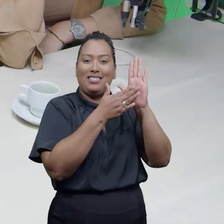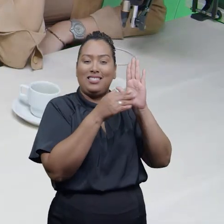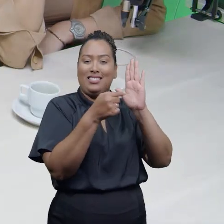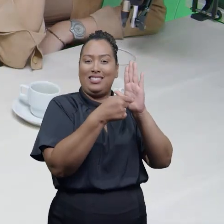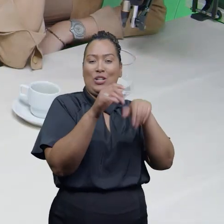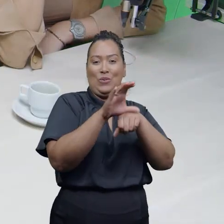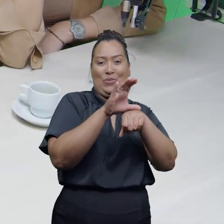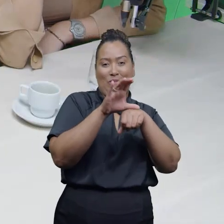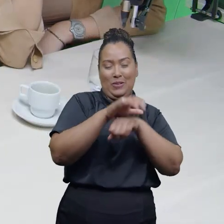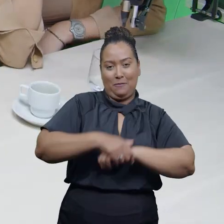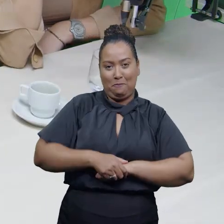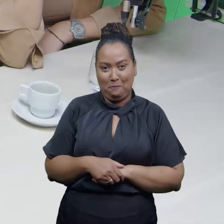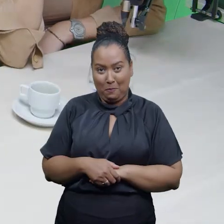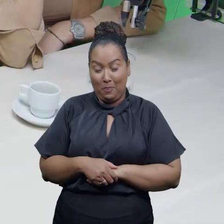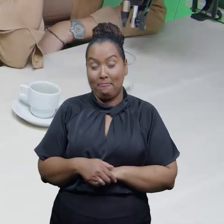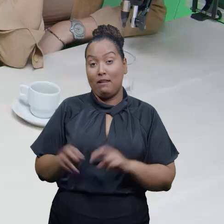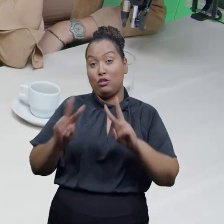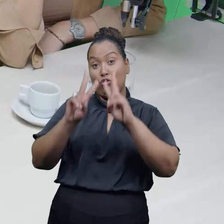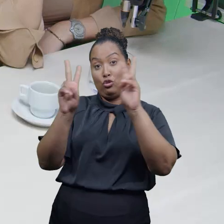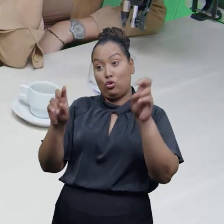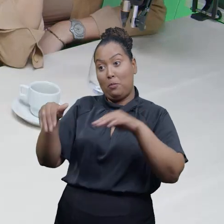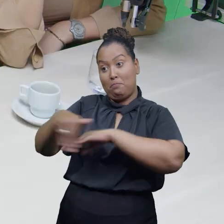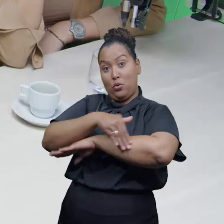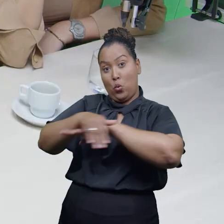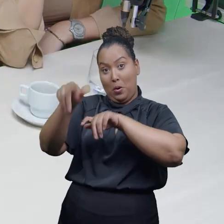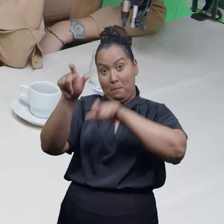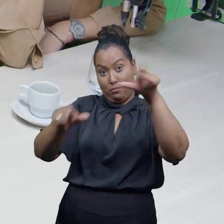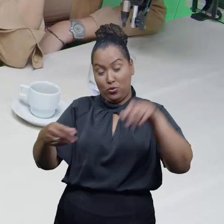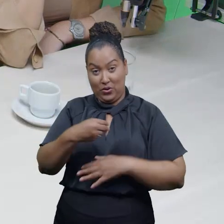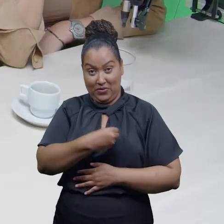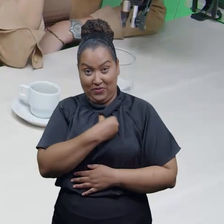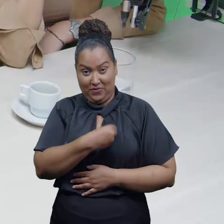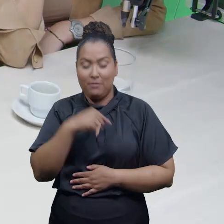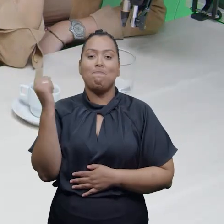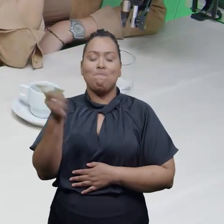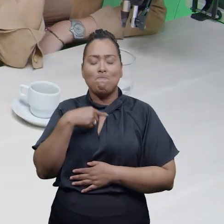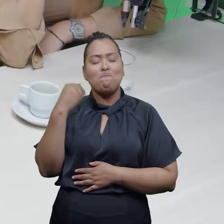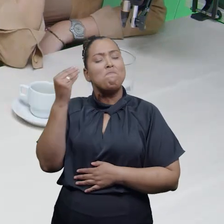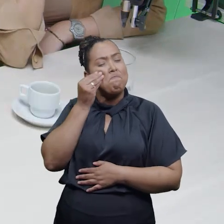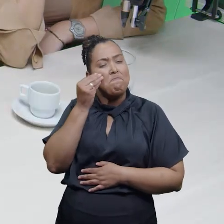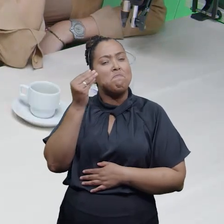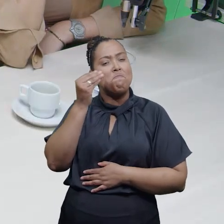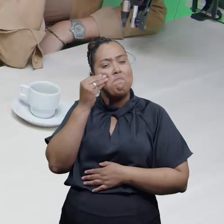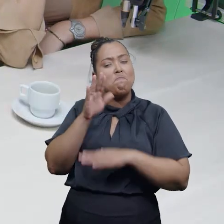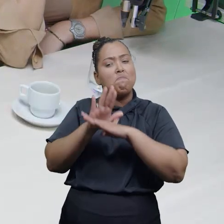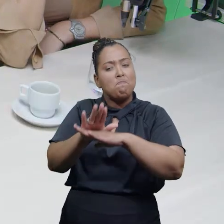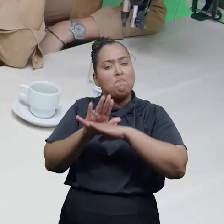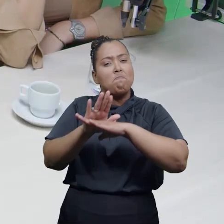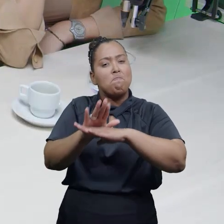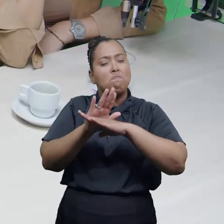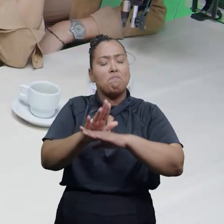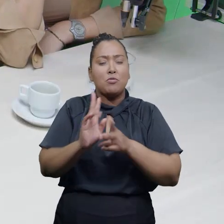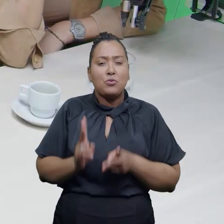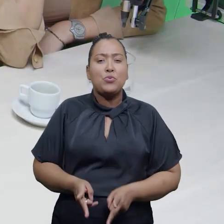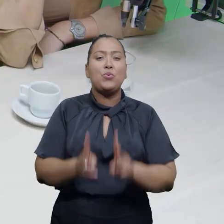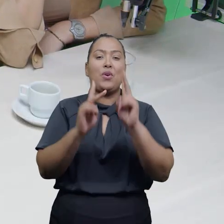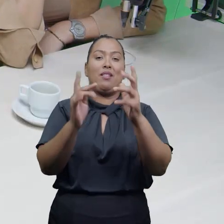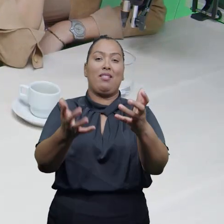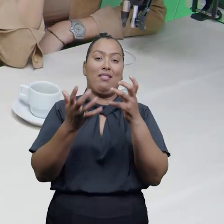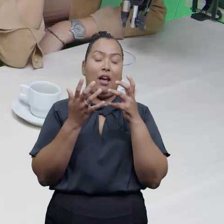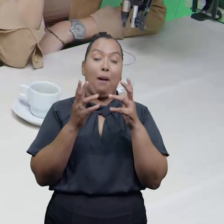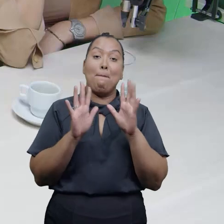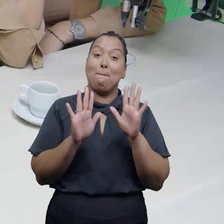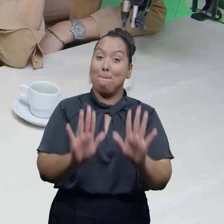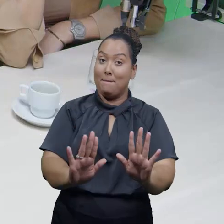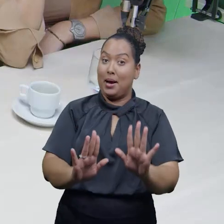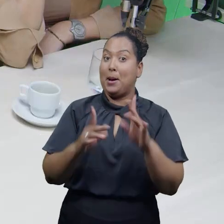promessa constitucional. E no campo da população em situação de rua é exatamente isso que nós temos feito e que nós continuaremos fazendo, mas